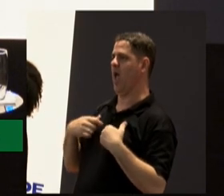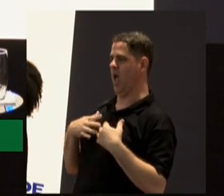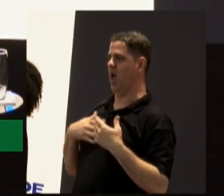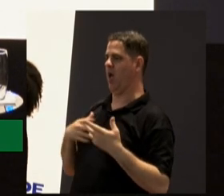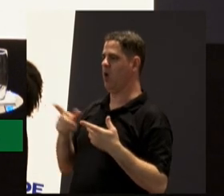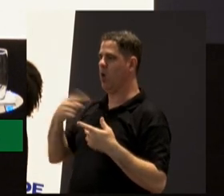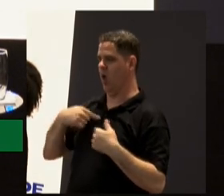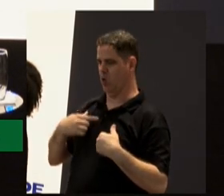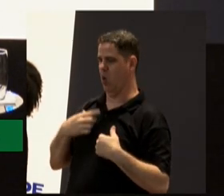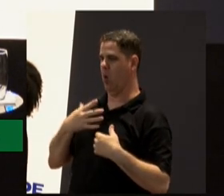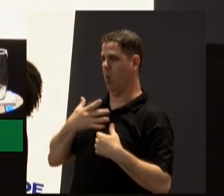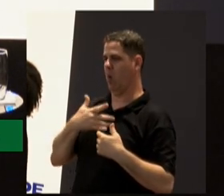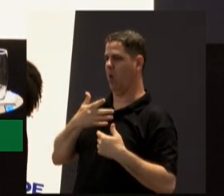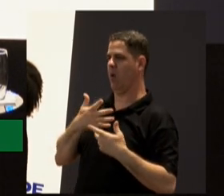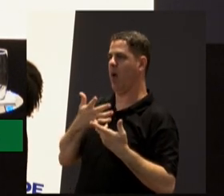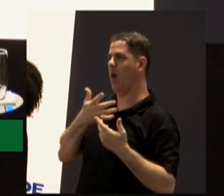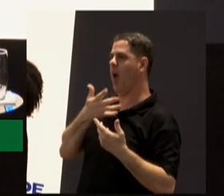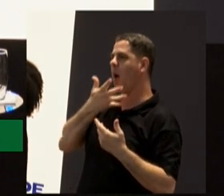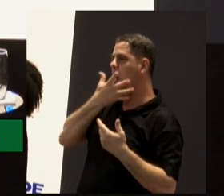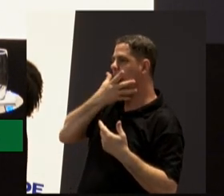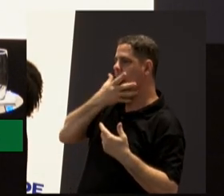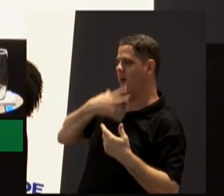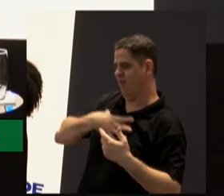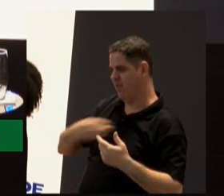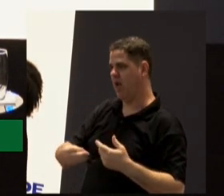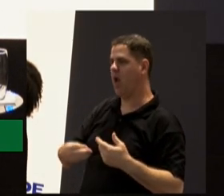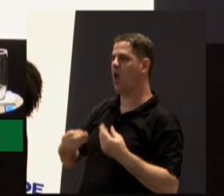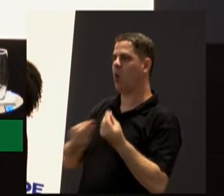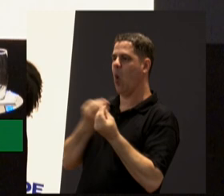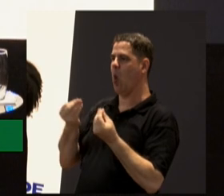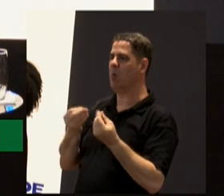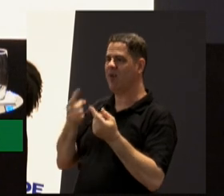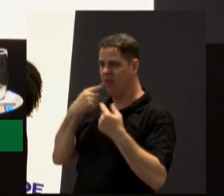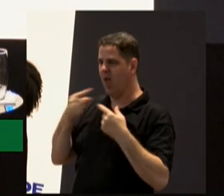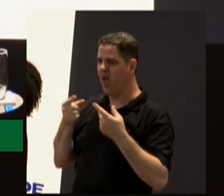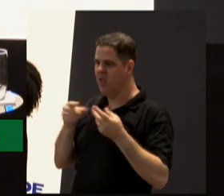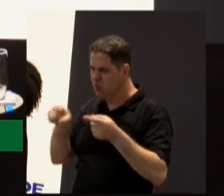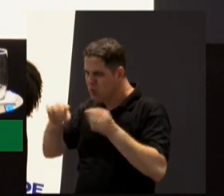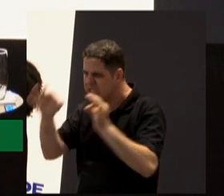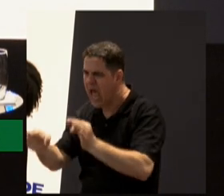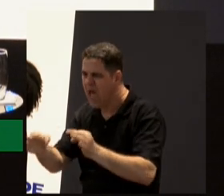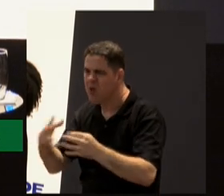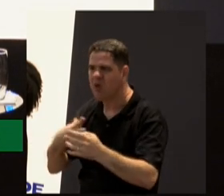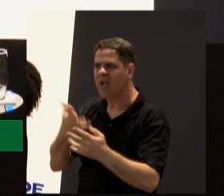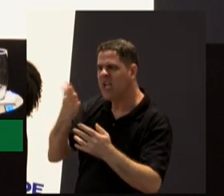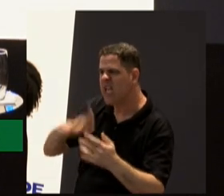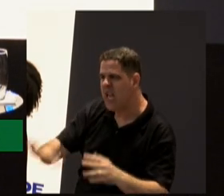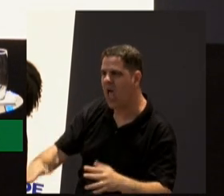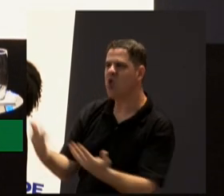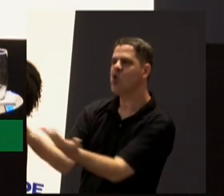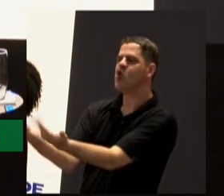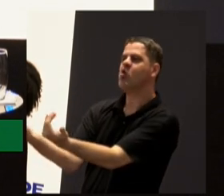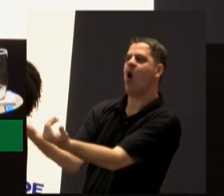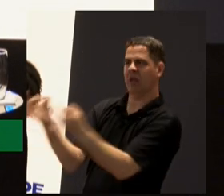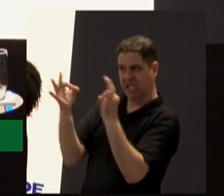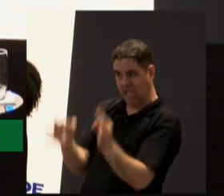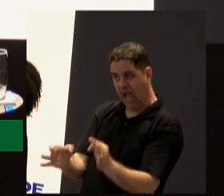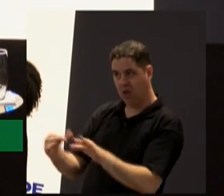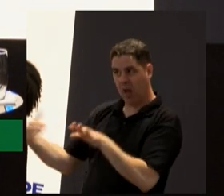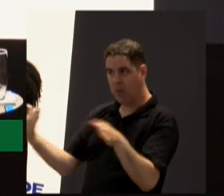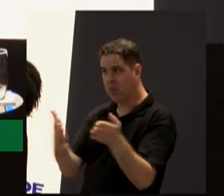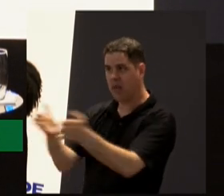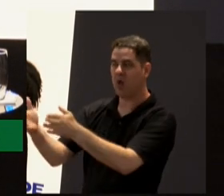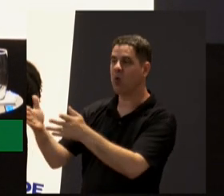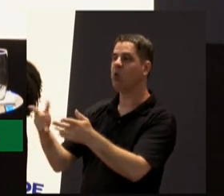mãe, para saber se as coisas vão certo com a criançada, com a juventude, com a gurizada,